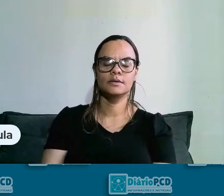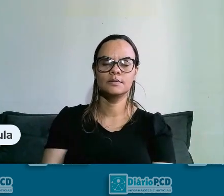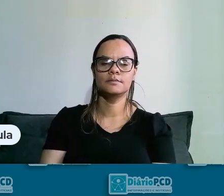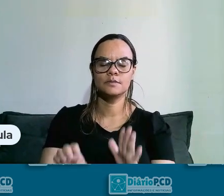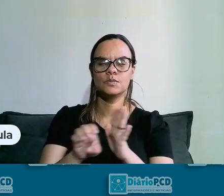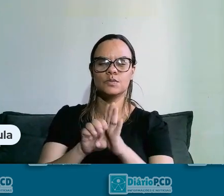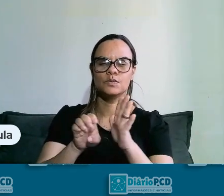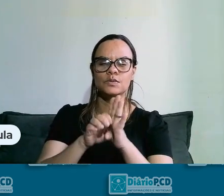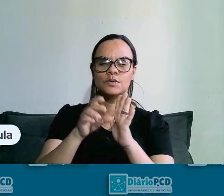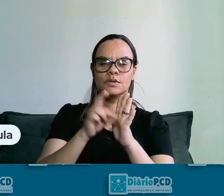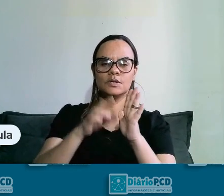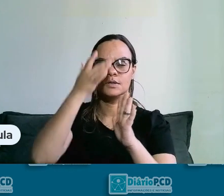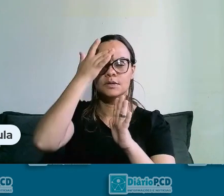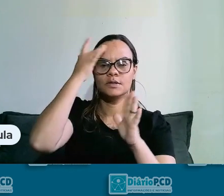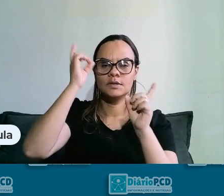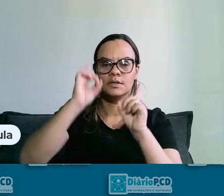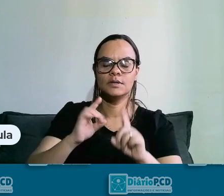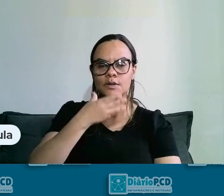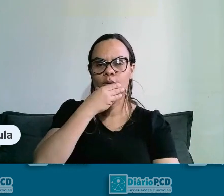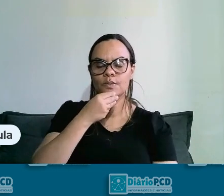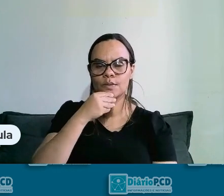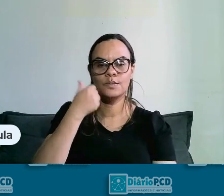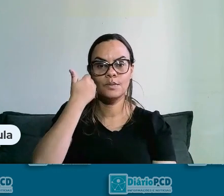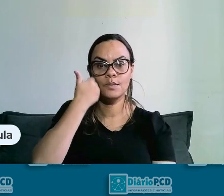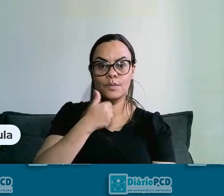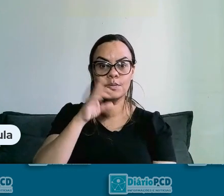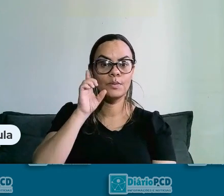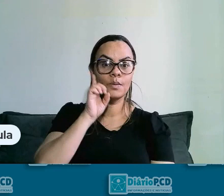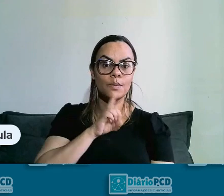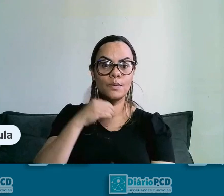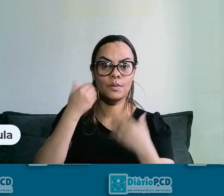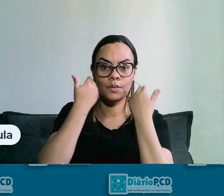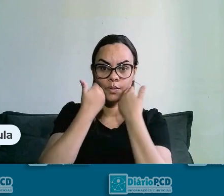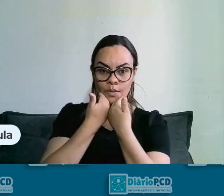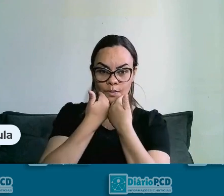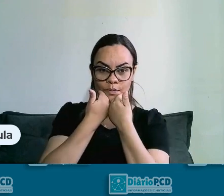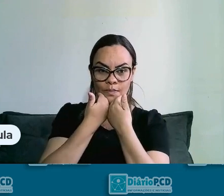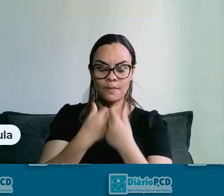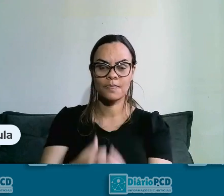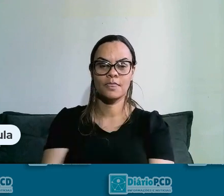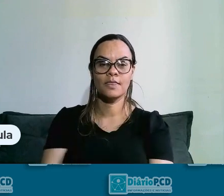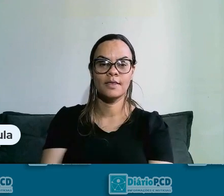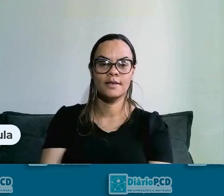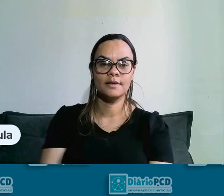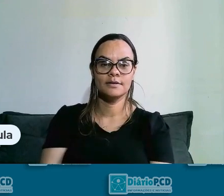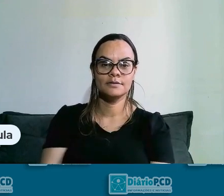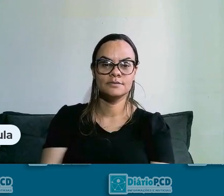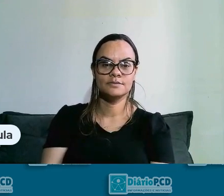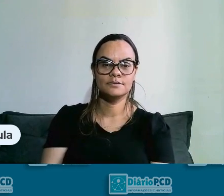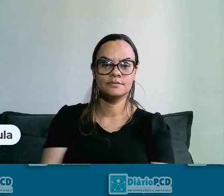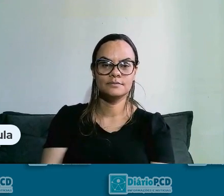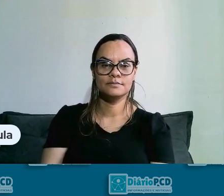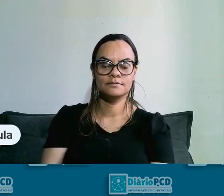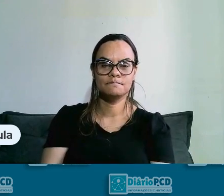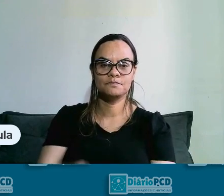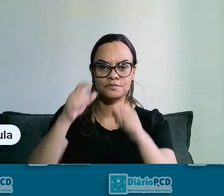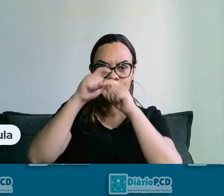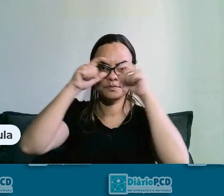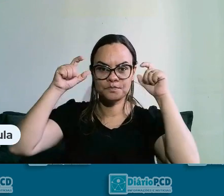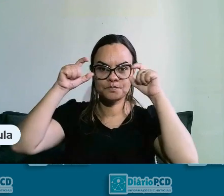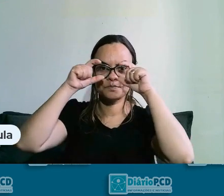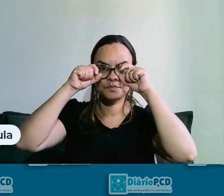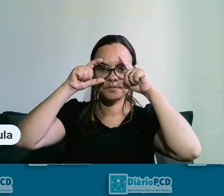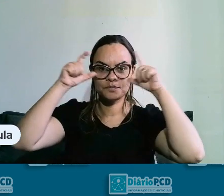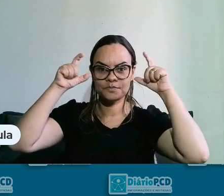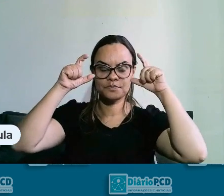do Diário PCD, sou um homem de pele clara e lisa, barba bem baixinha, grisalha, estou com óculos de haste fina